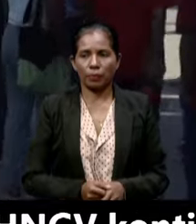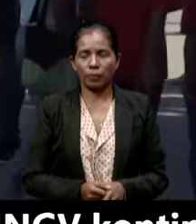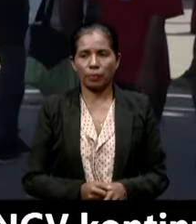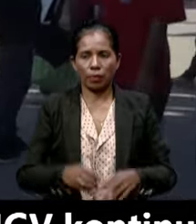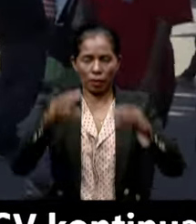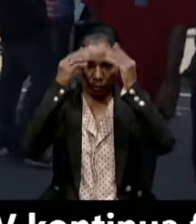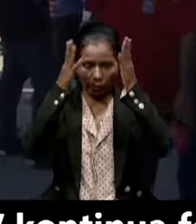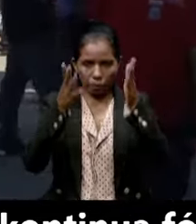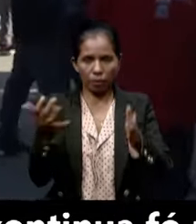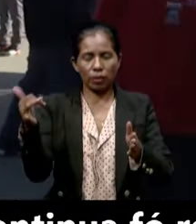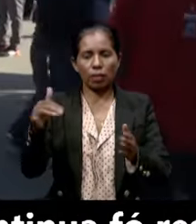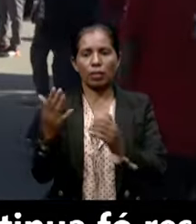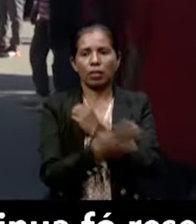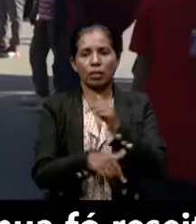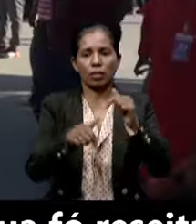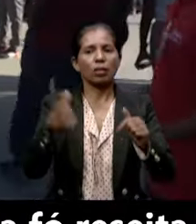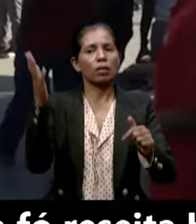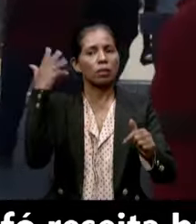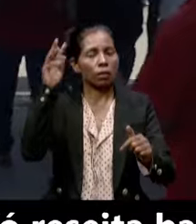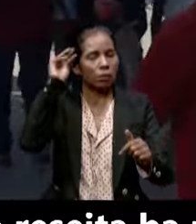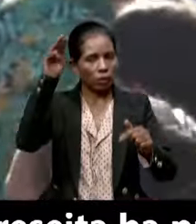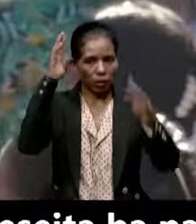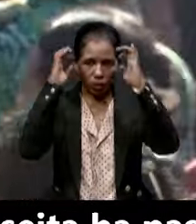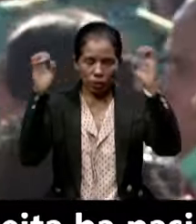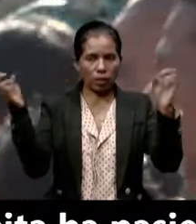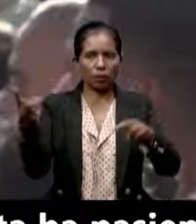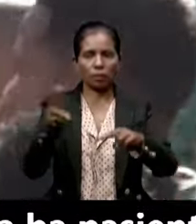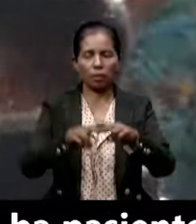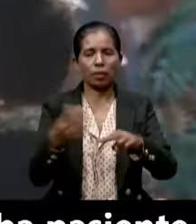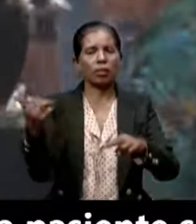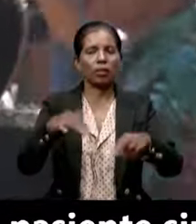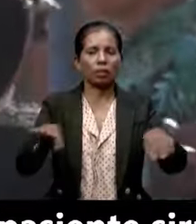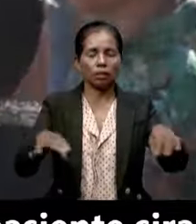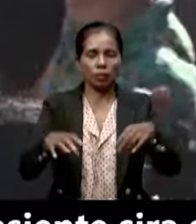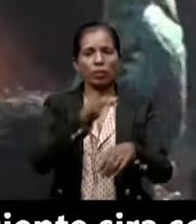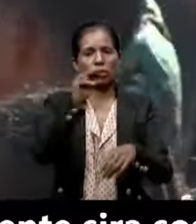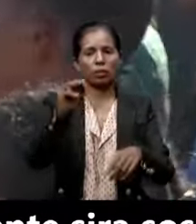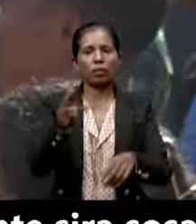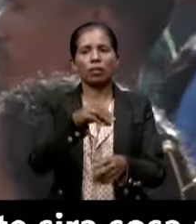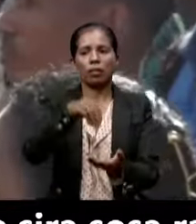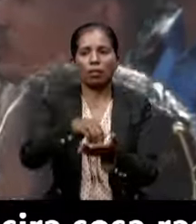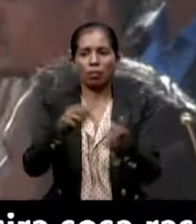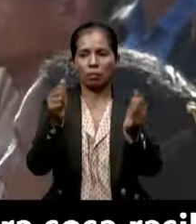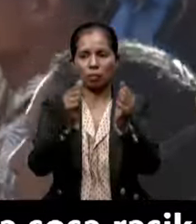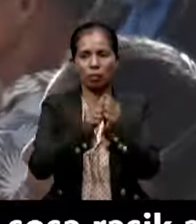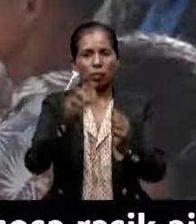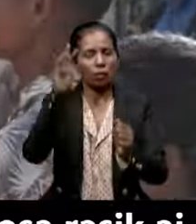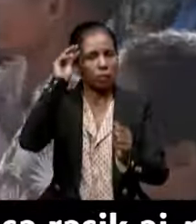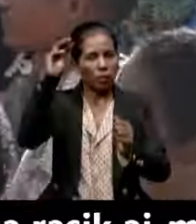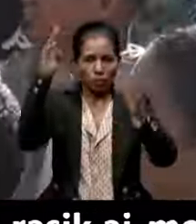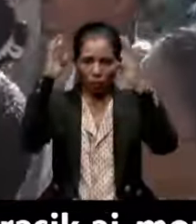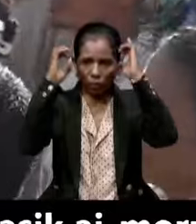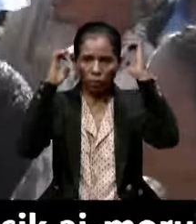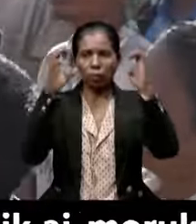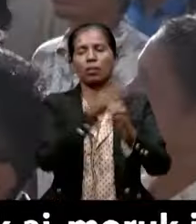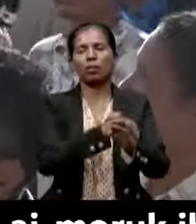Professor contratado sira ira ilarang nebe antes ne ministra edukasaun la estende ser ne kontratu ia segunda ne konsentra hamutu ki resinto ministerio edukasaun